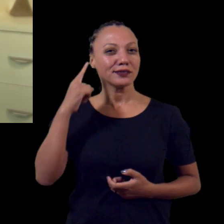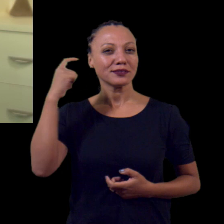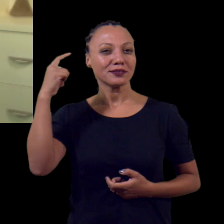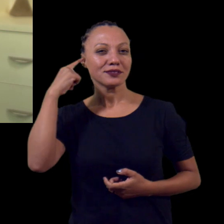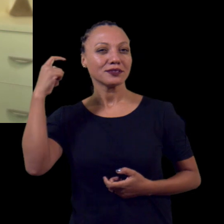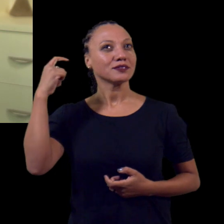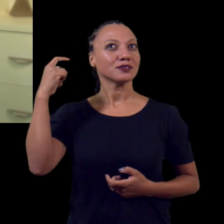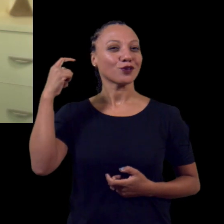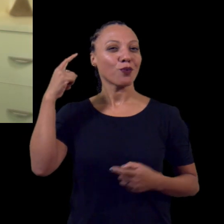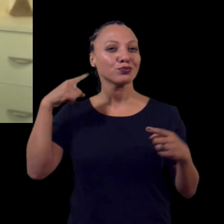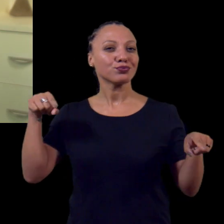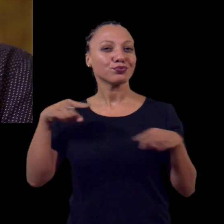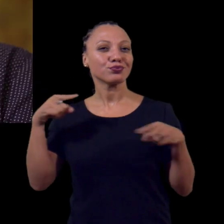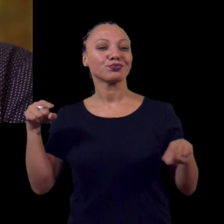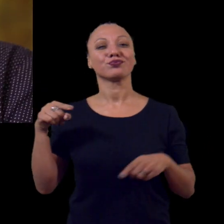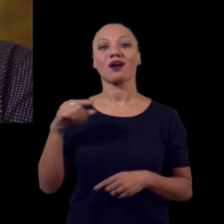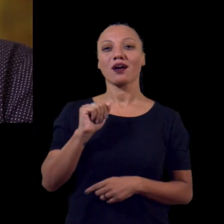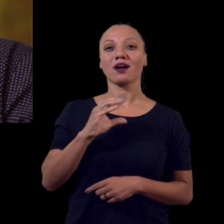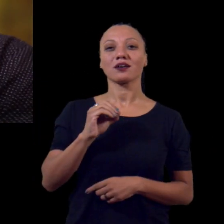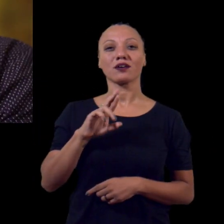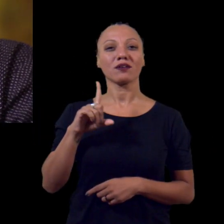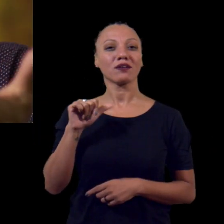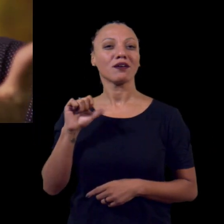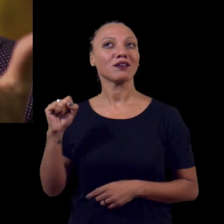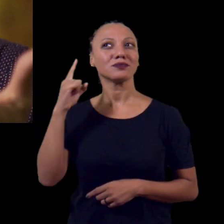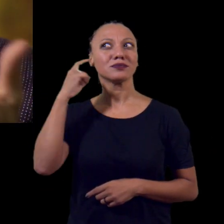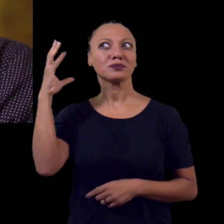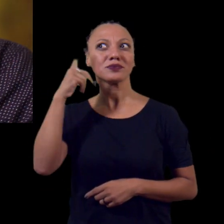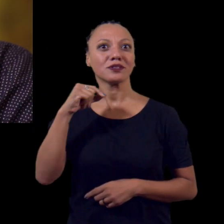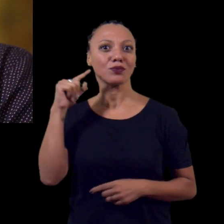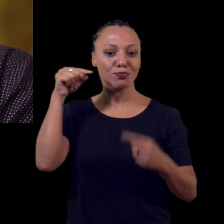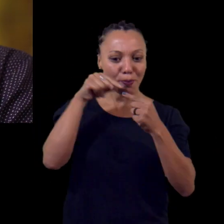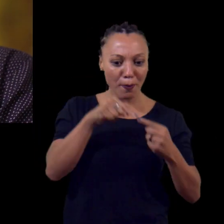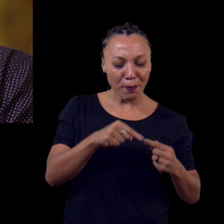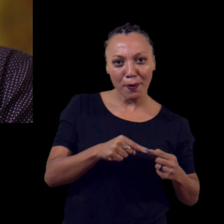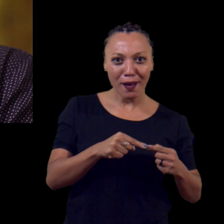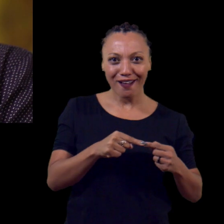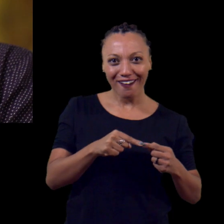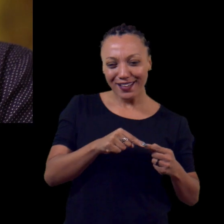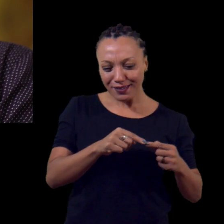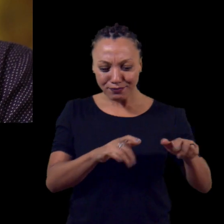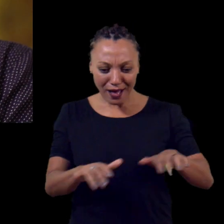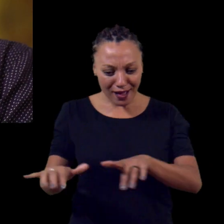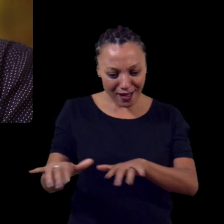que eu achava bonito e harmonizá-los. A partir dali eu ia no piano e tocava aquela nota.